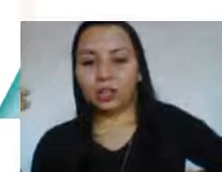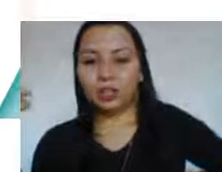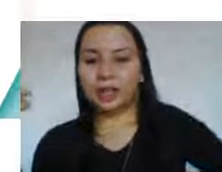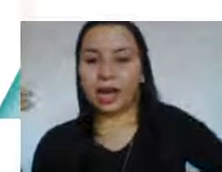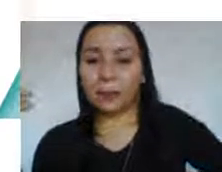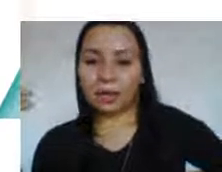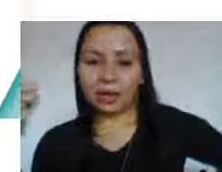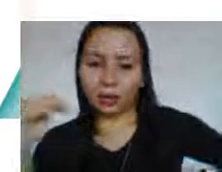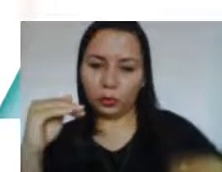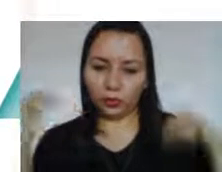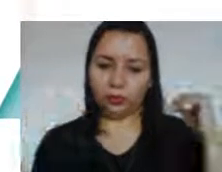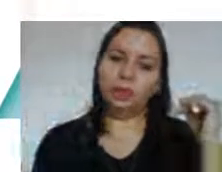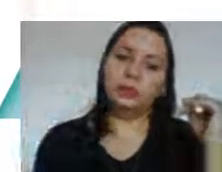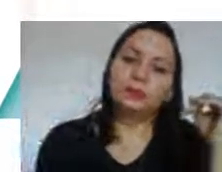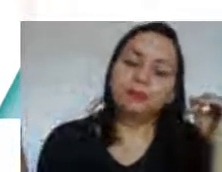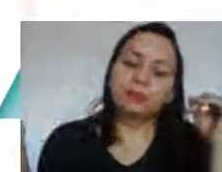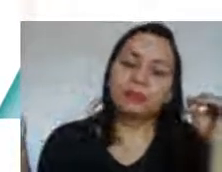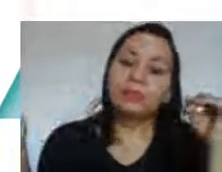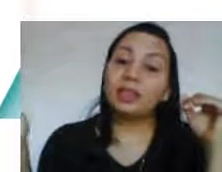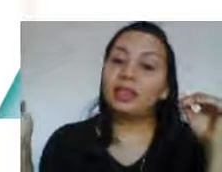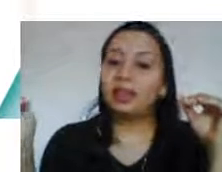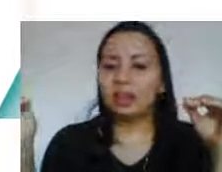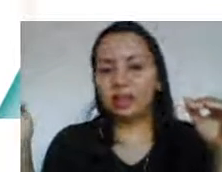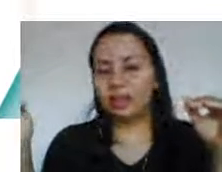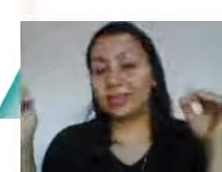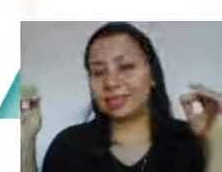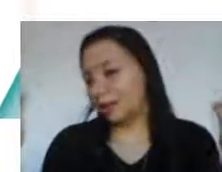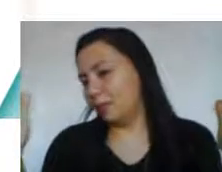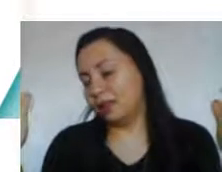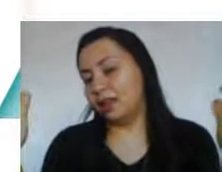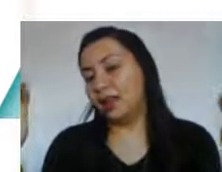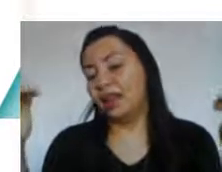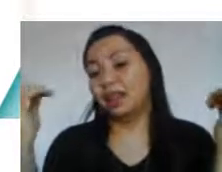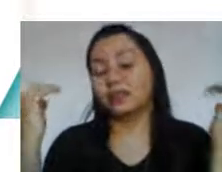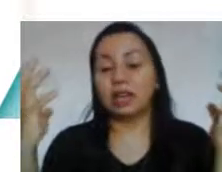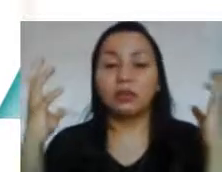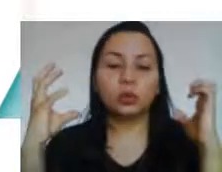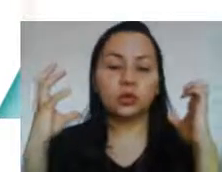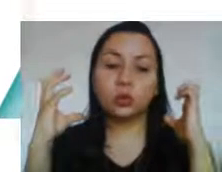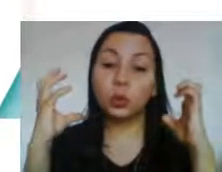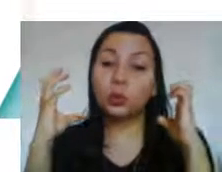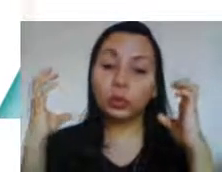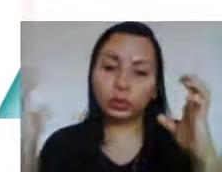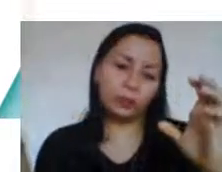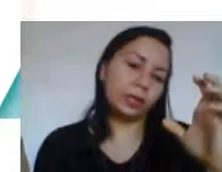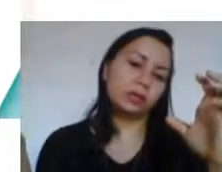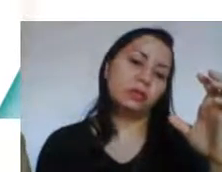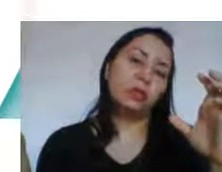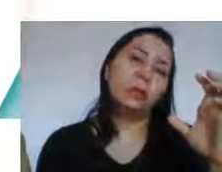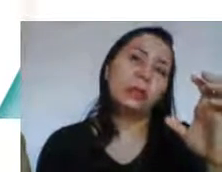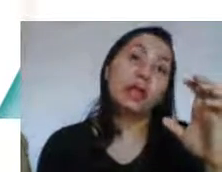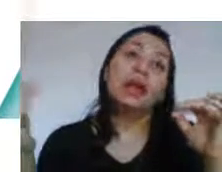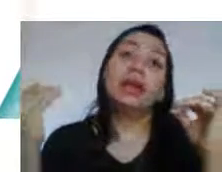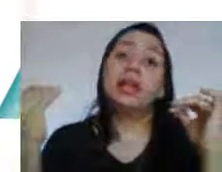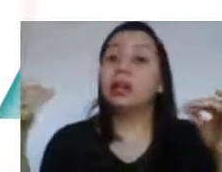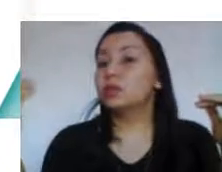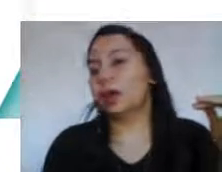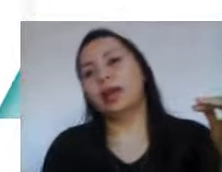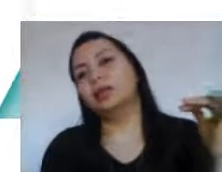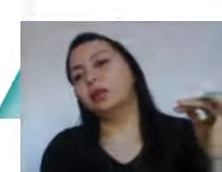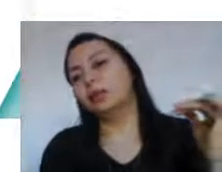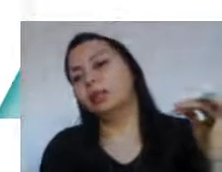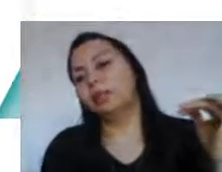quantidade de serrapilheira com o tempo. E aí, a serrapilheira, ela serve como se fosse um combustível para esse fogo. E